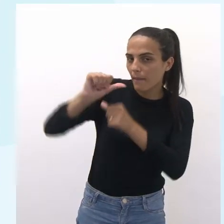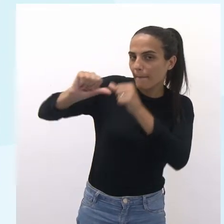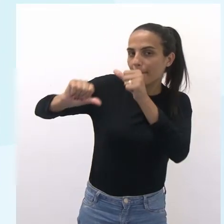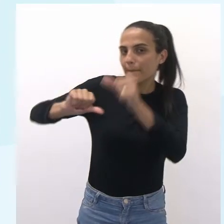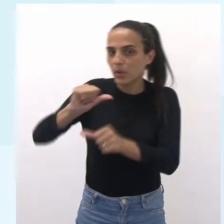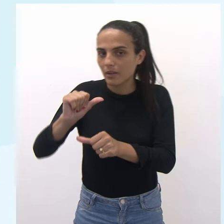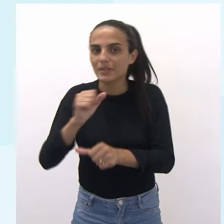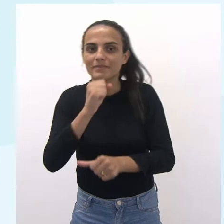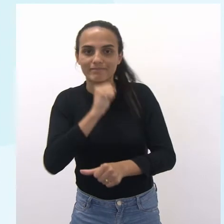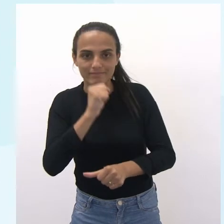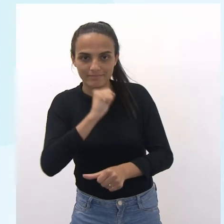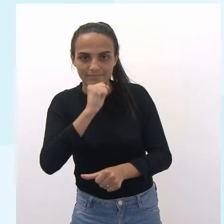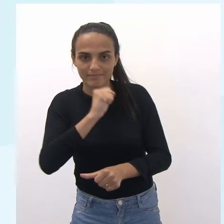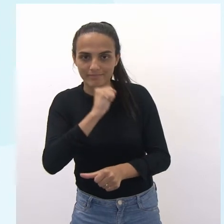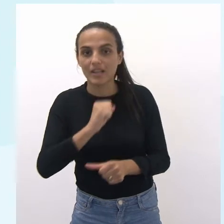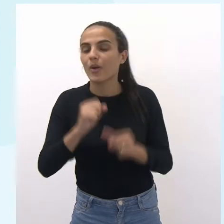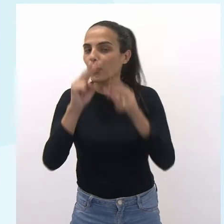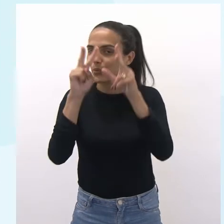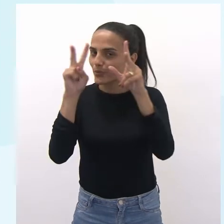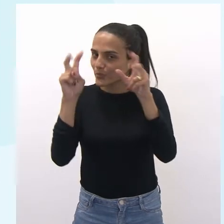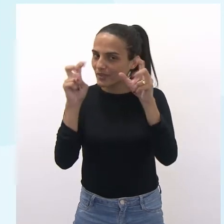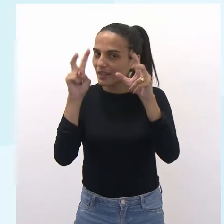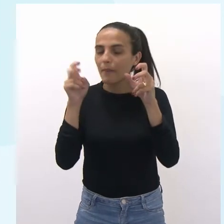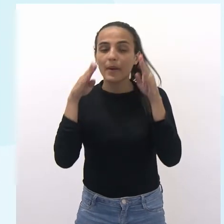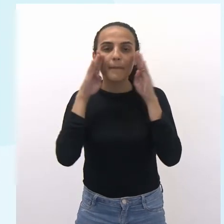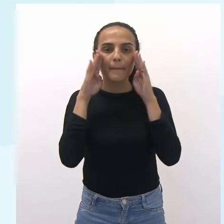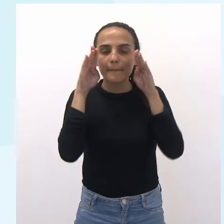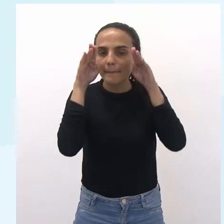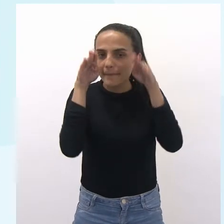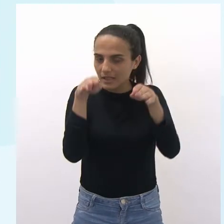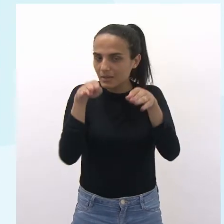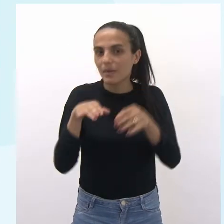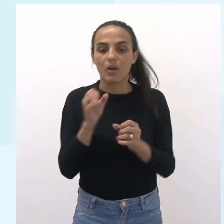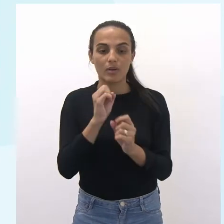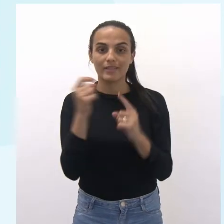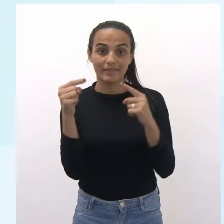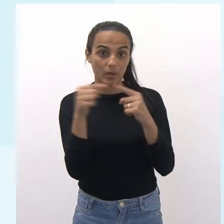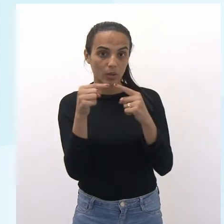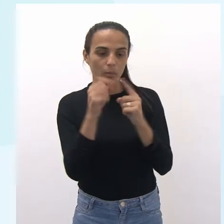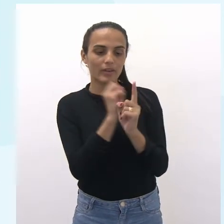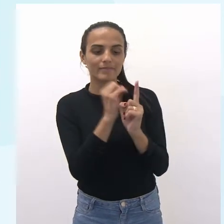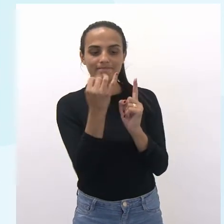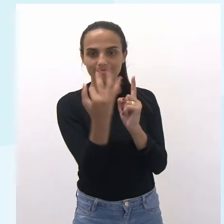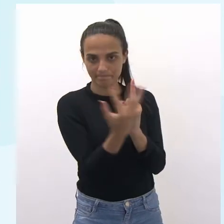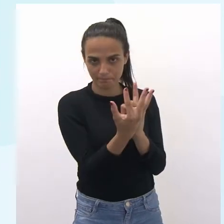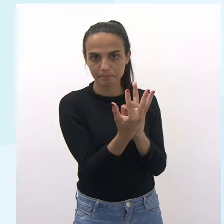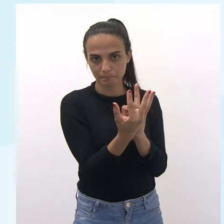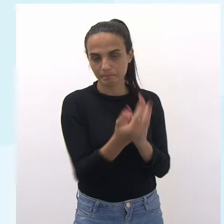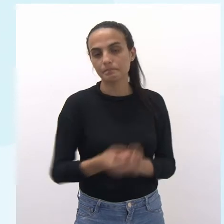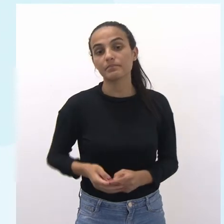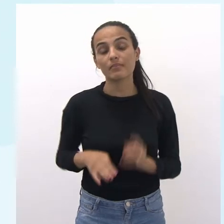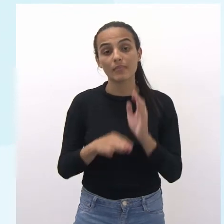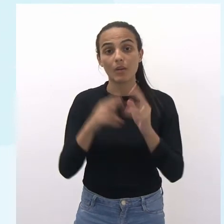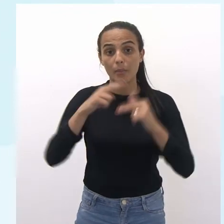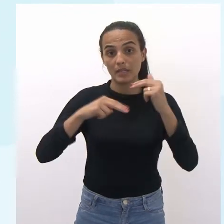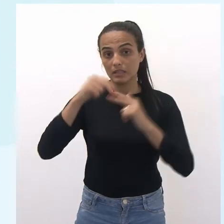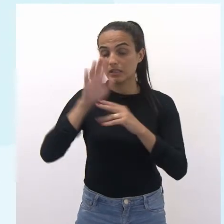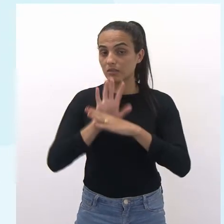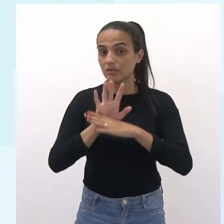velhice é um tema específico do componente de filosofia. Então, aqui no material de apoio,